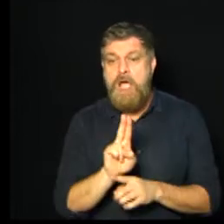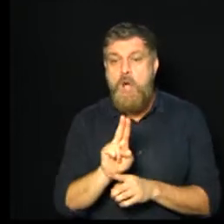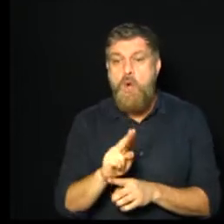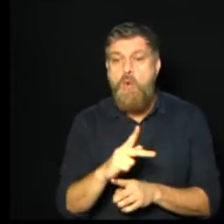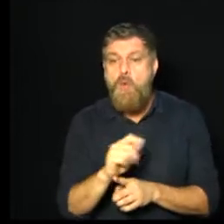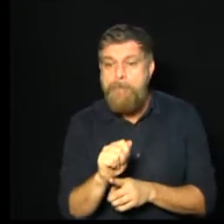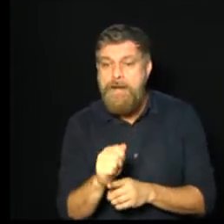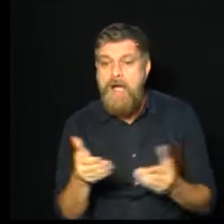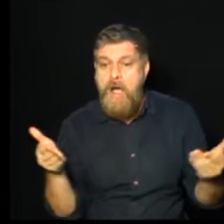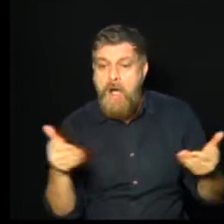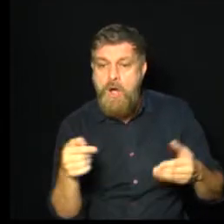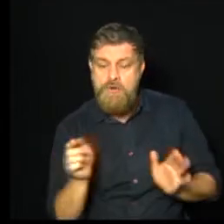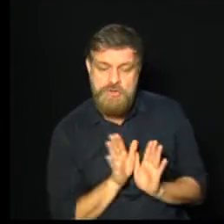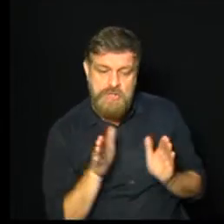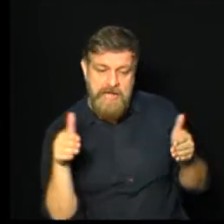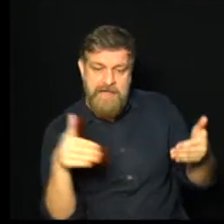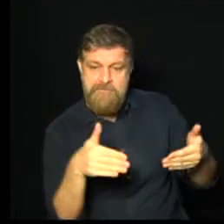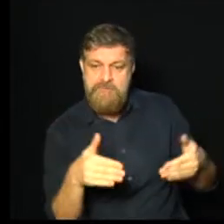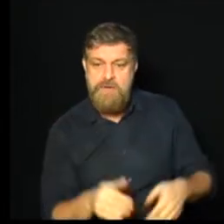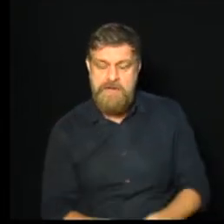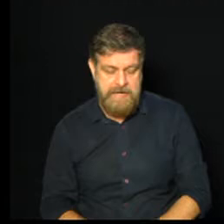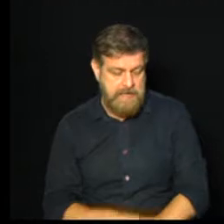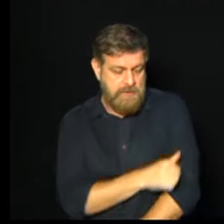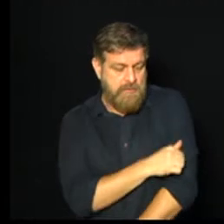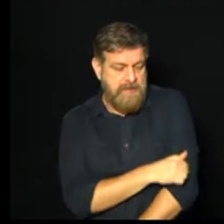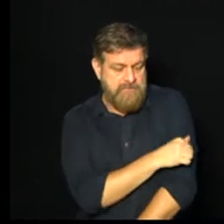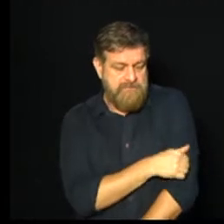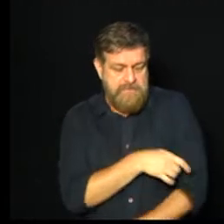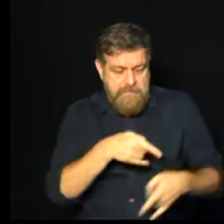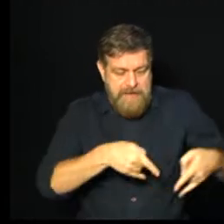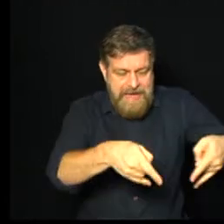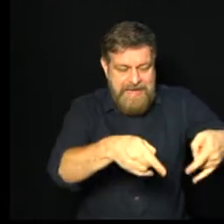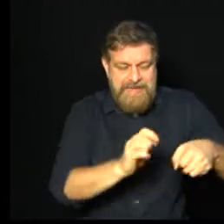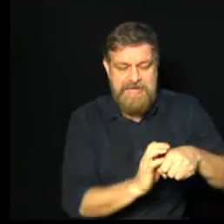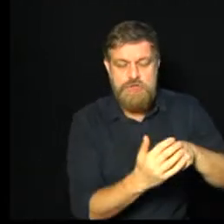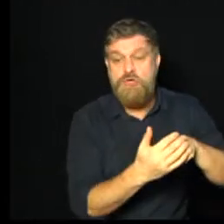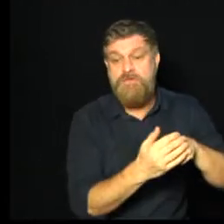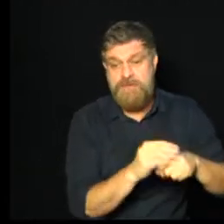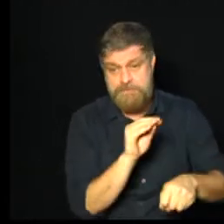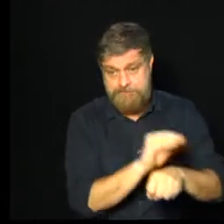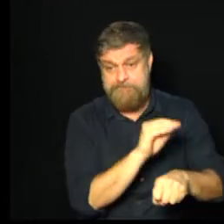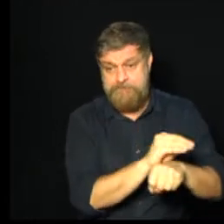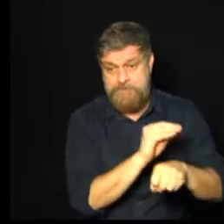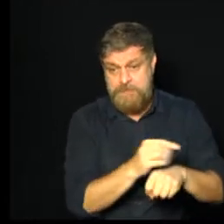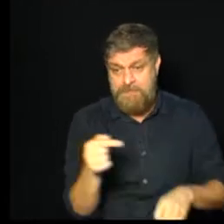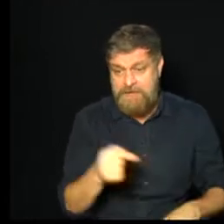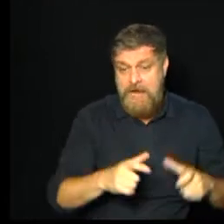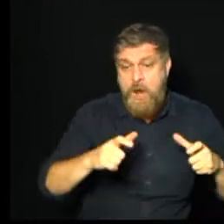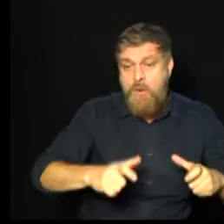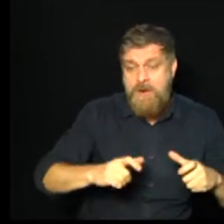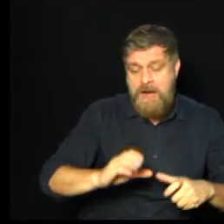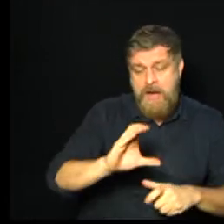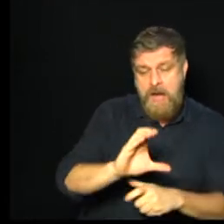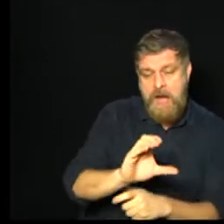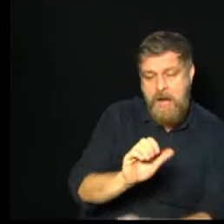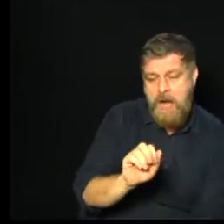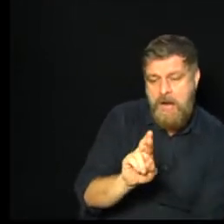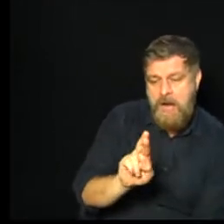exclusiva como enfermaria de Covid. Então, com isso, a gente pretende